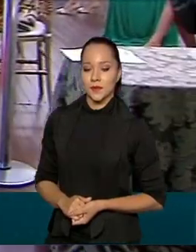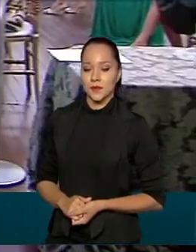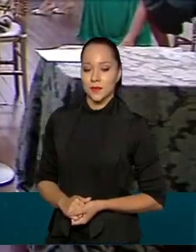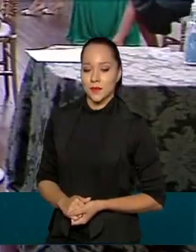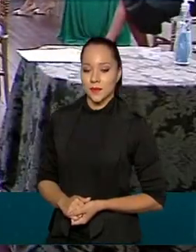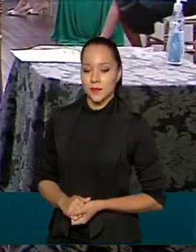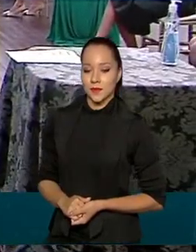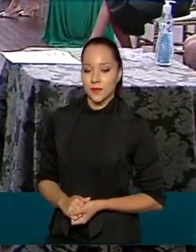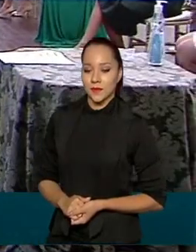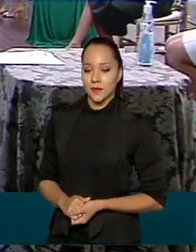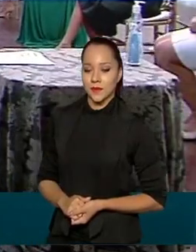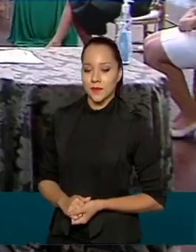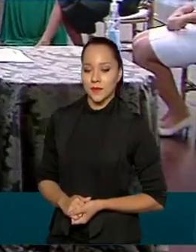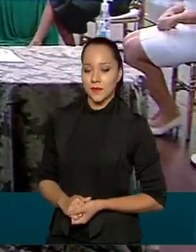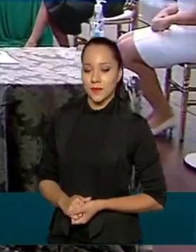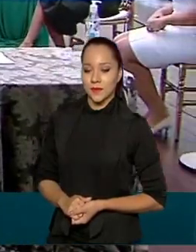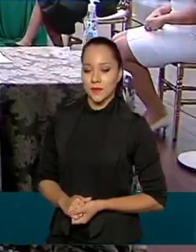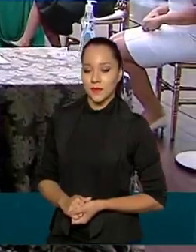E